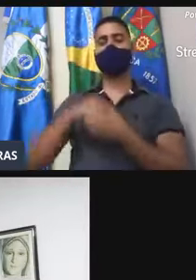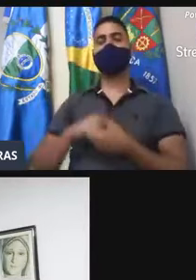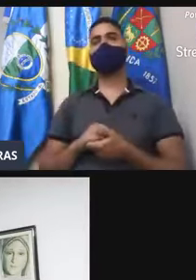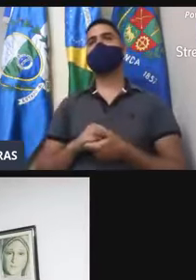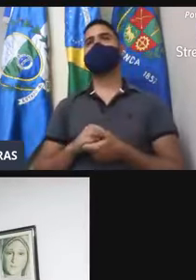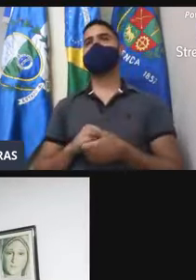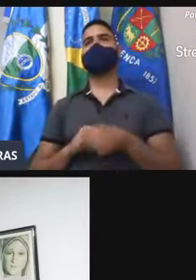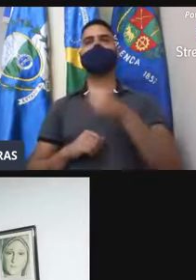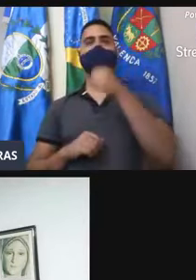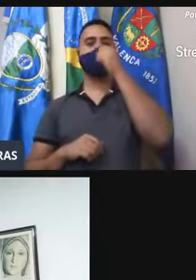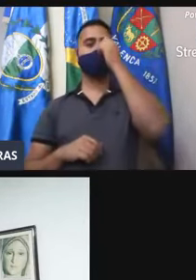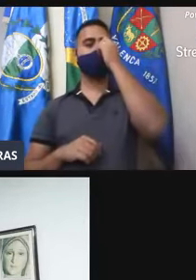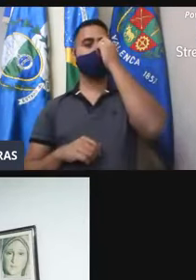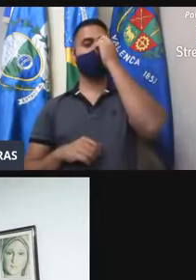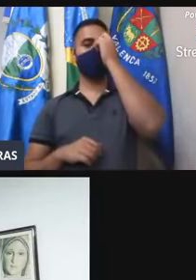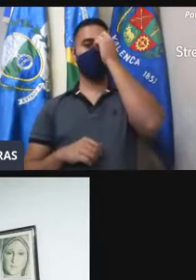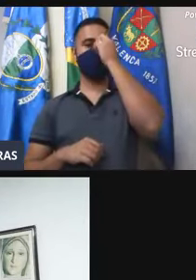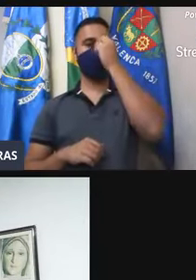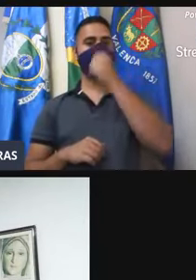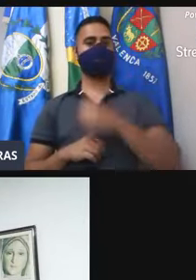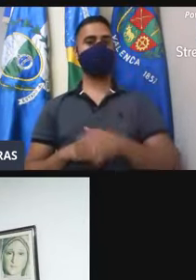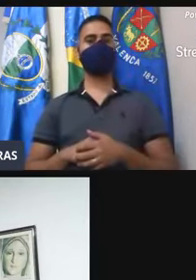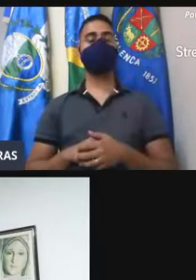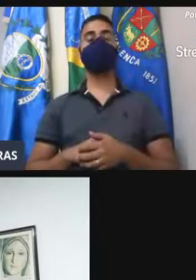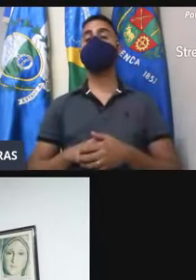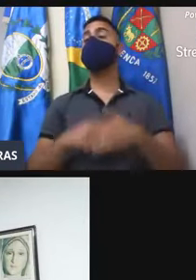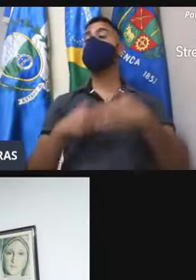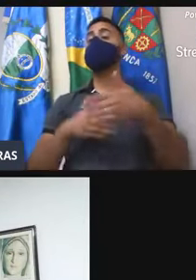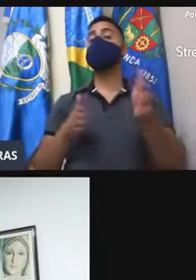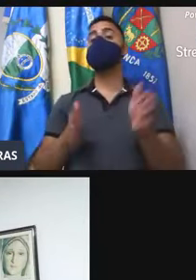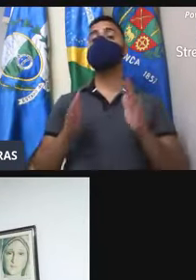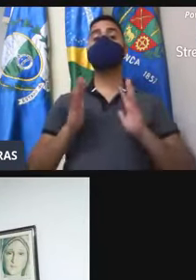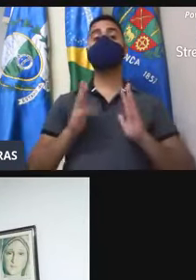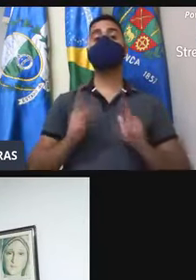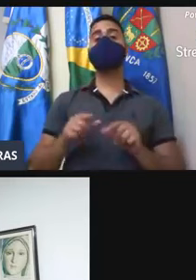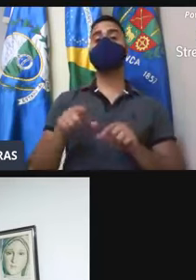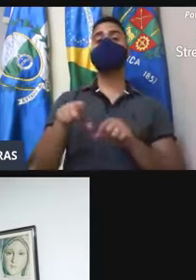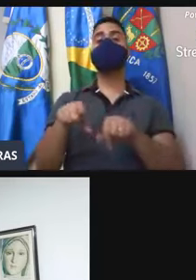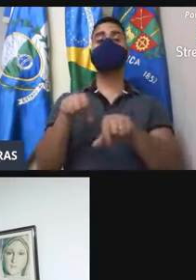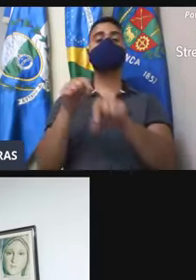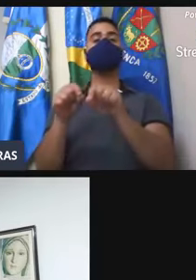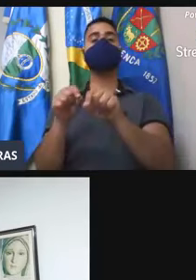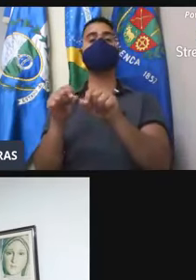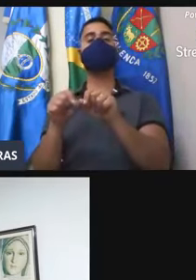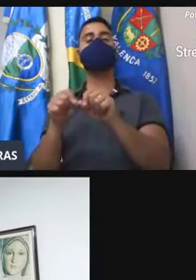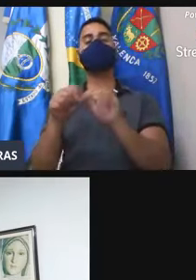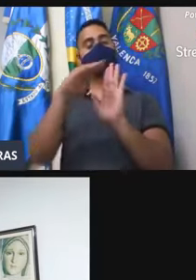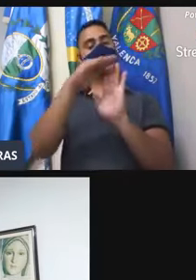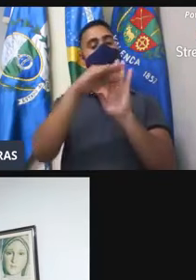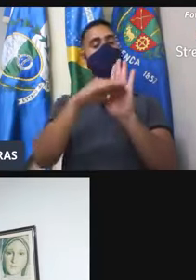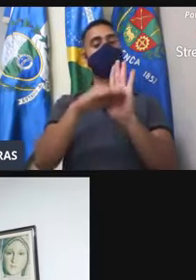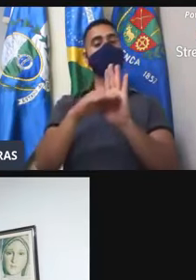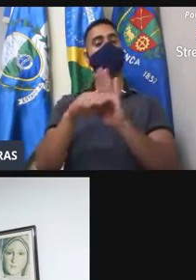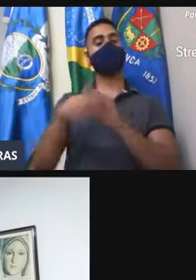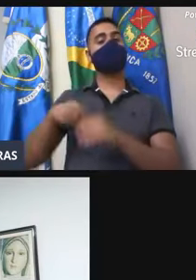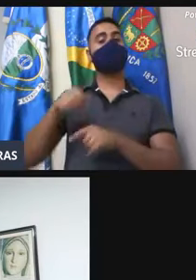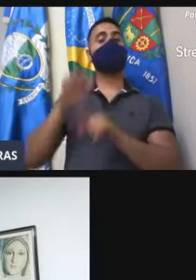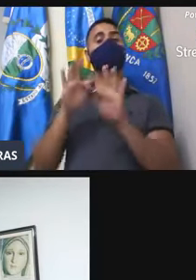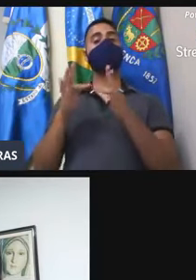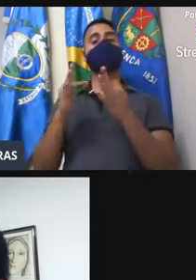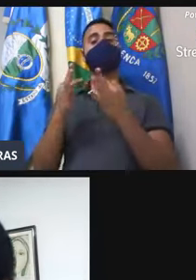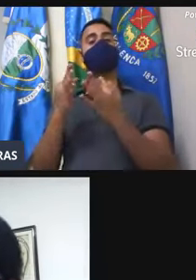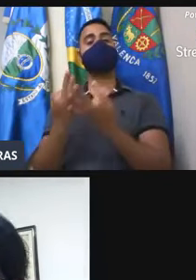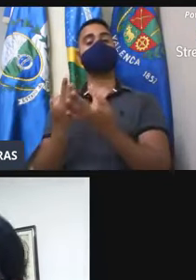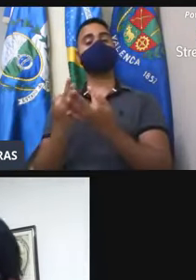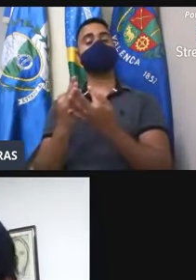aos kits de higiene, os critérios nós puxamos através do cadastro Bolsa Família as